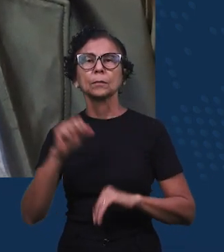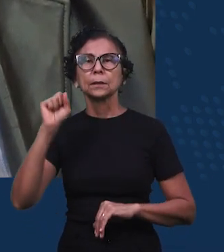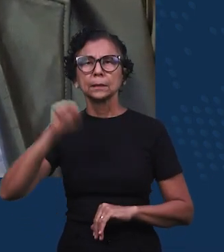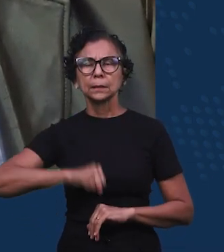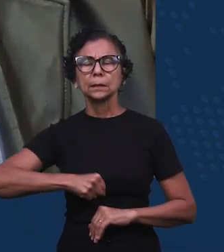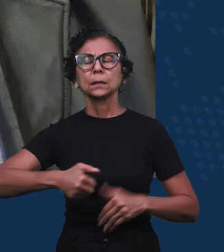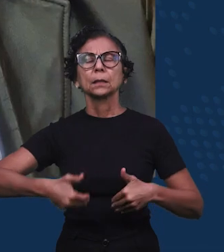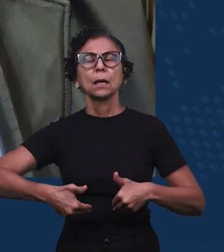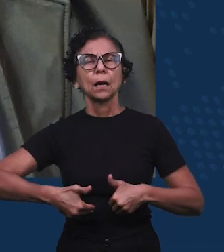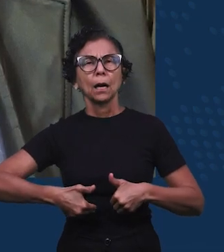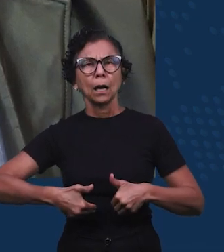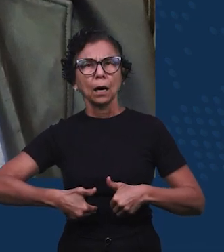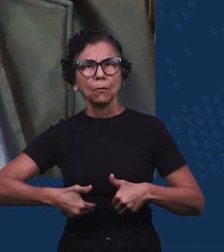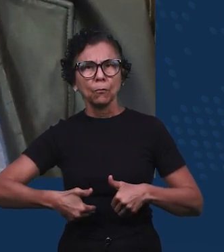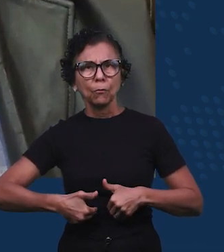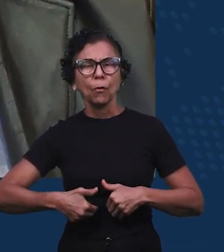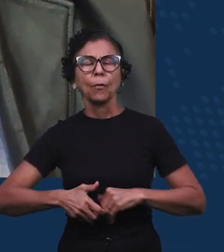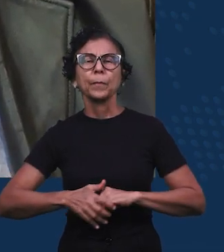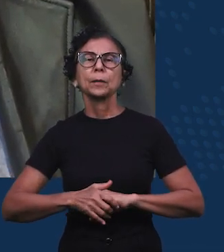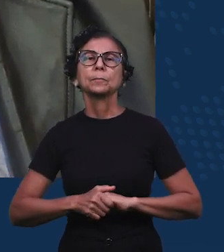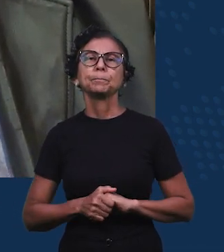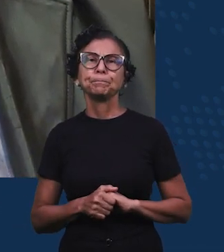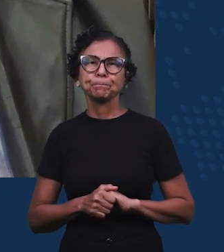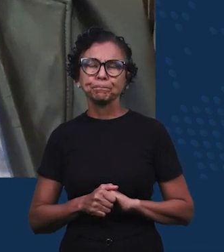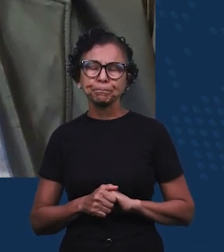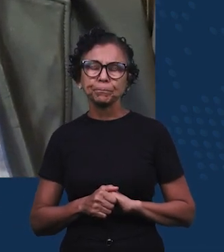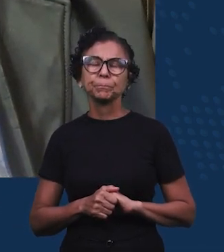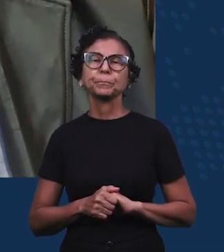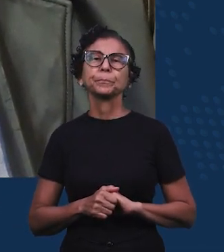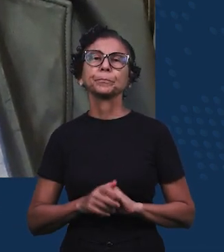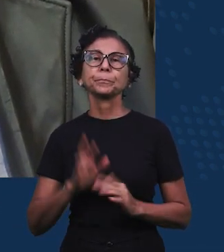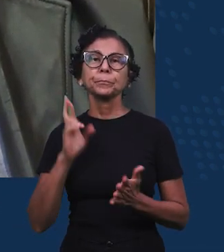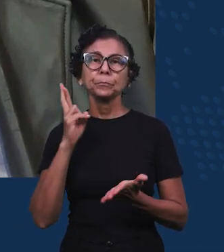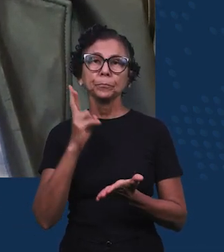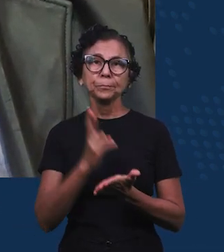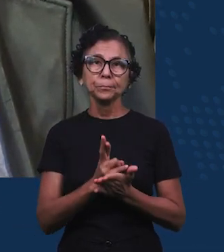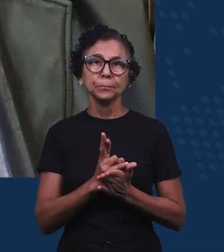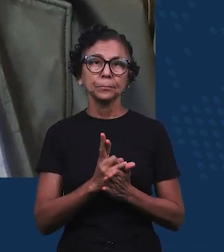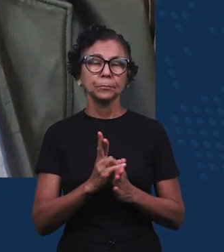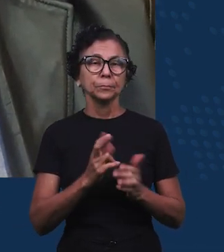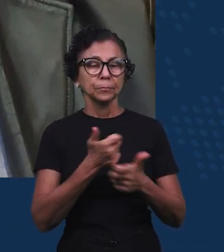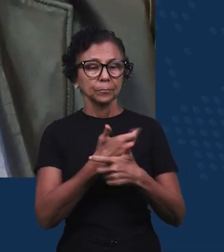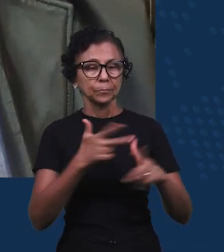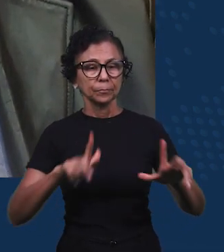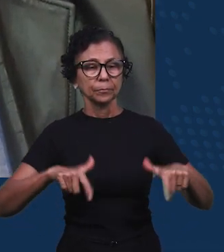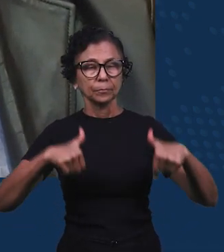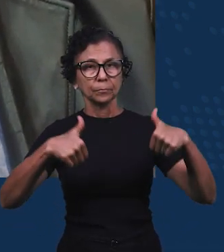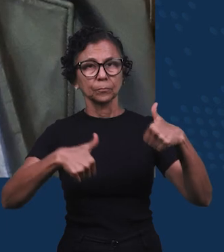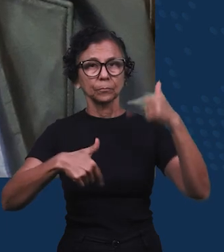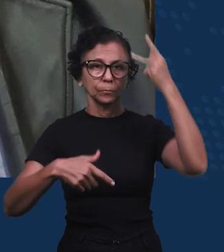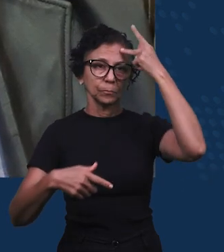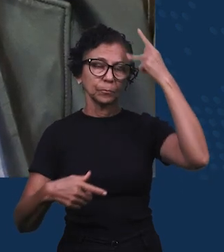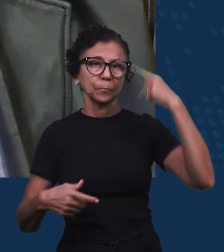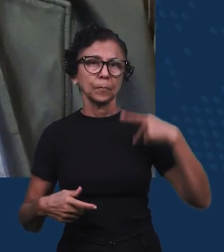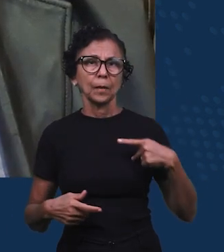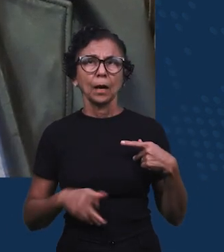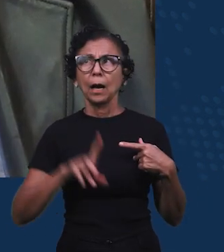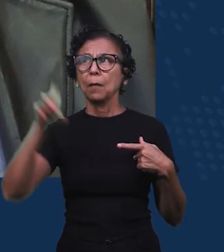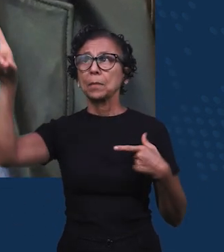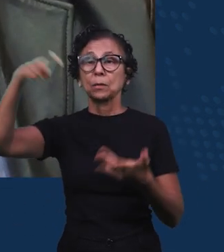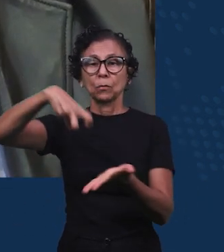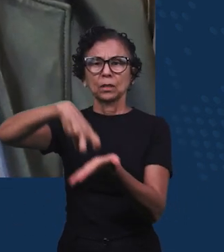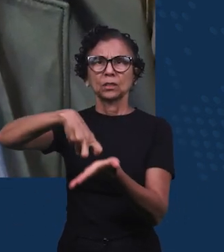sim, ela está no nosso meio como resultado das ações humanas. Não porque Deus está